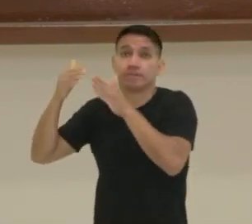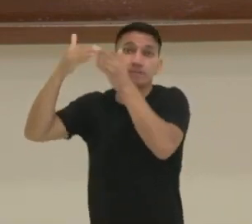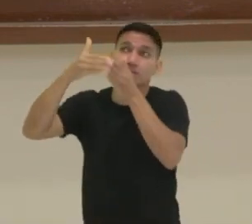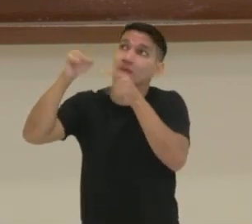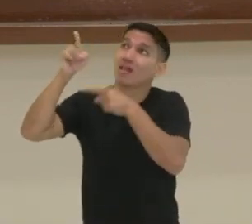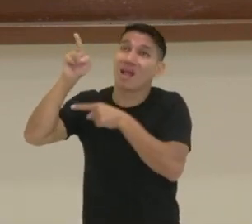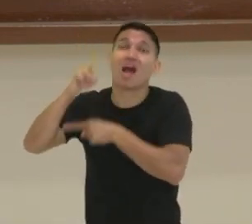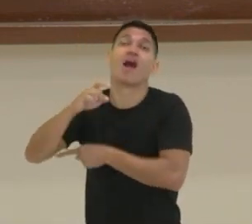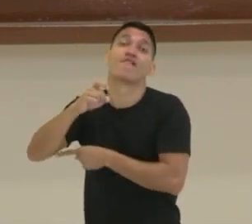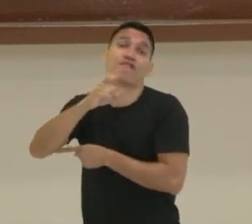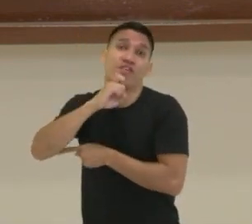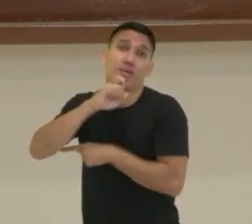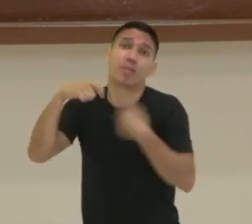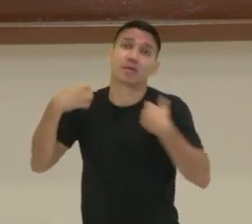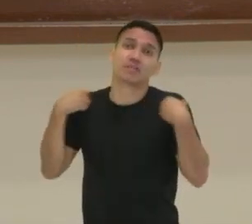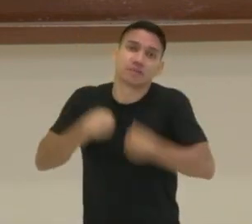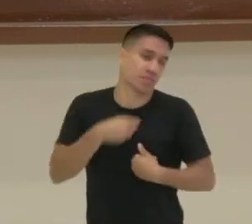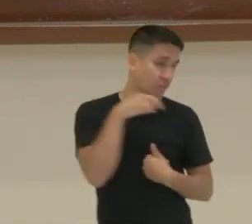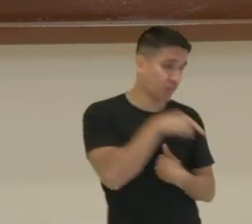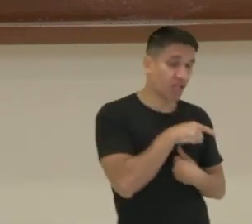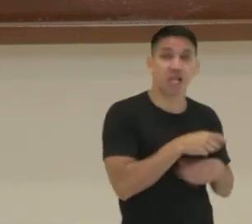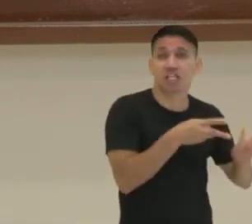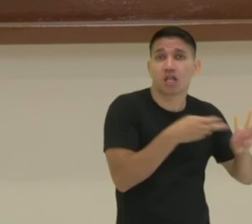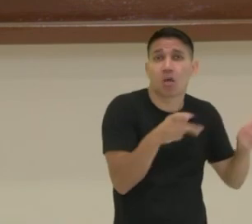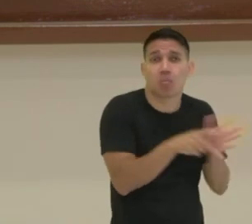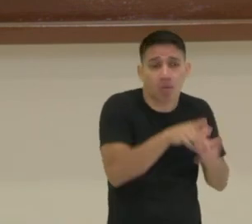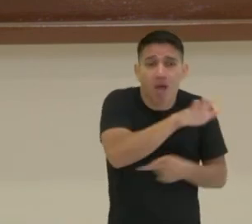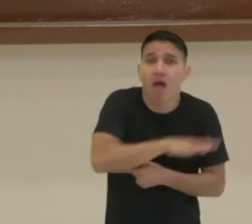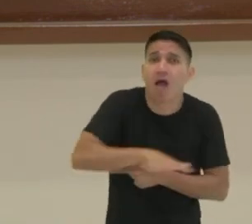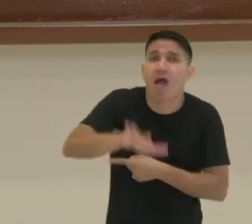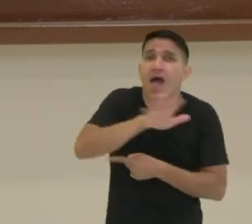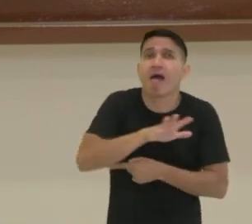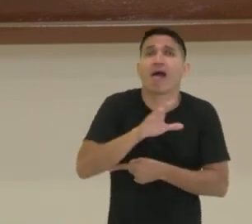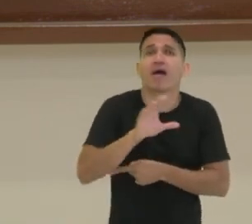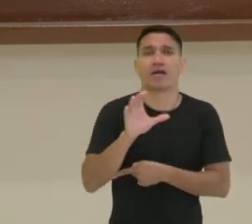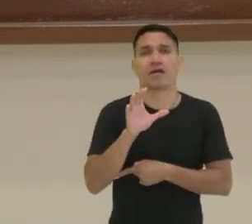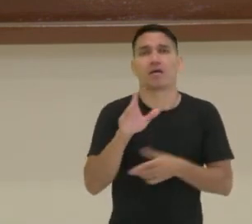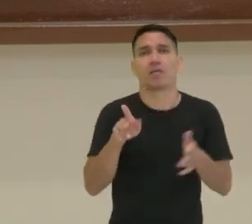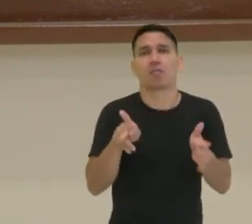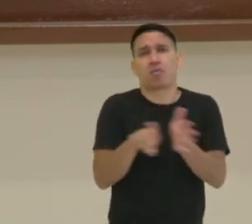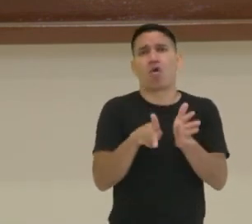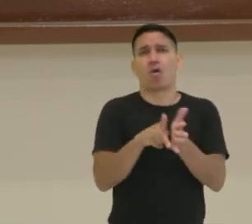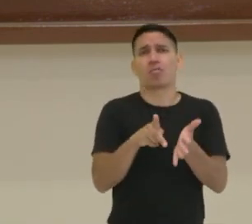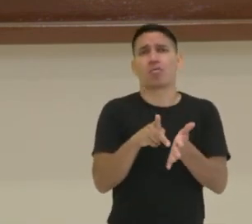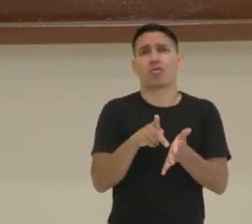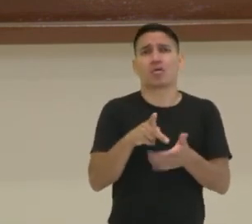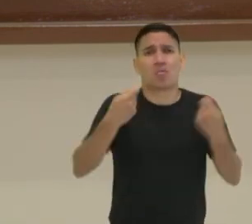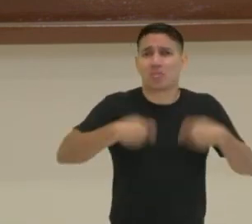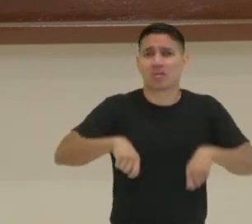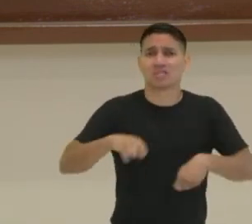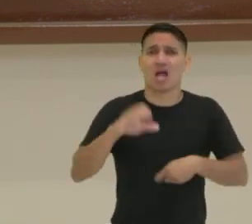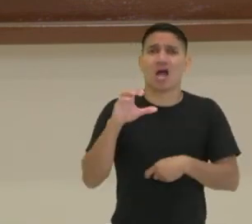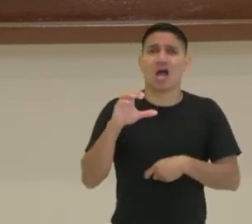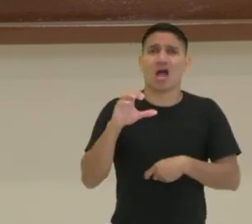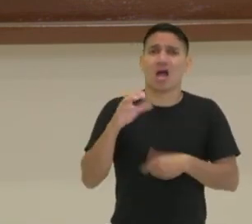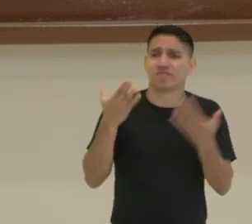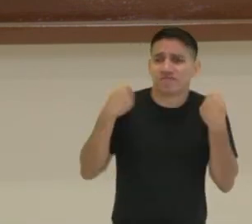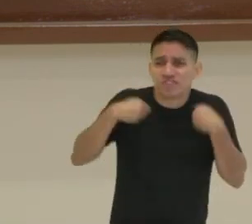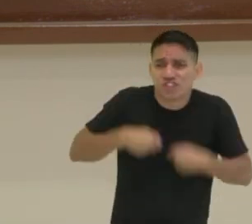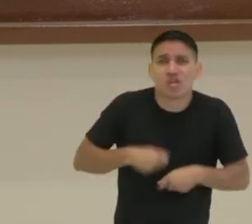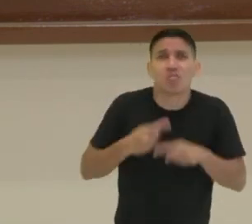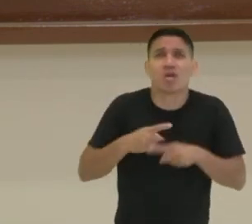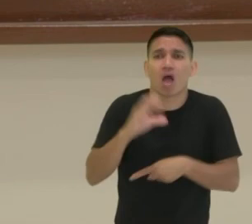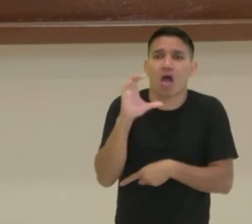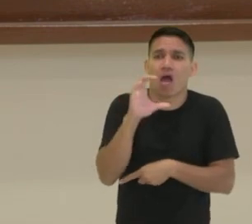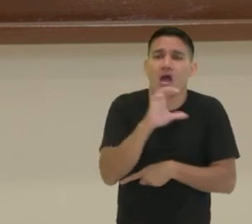pessoas precisavam se vestir, e os índios viviam aqui num território de clima tropical, onde logo eles não precisavam se vestir, tá?